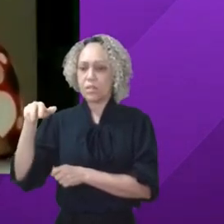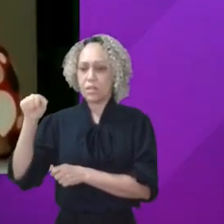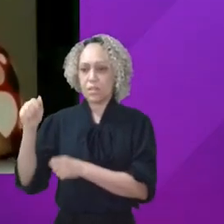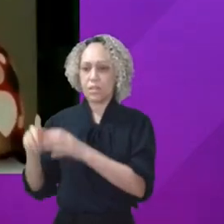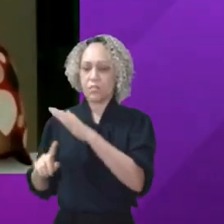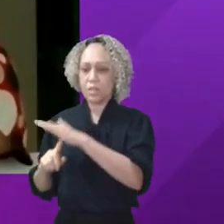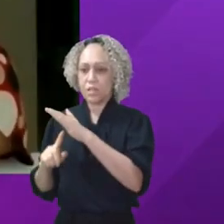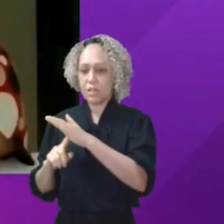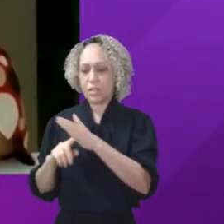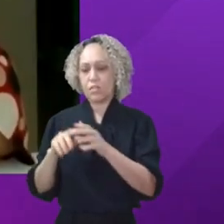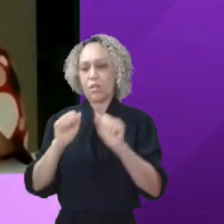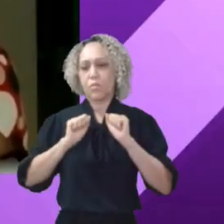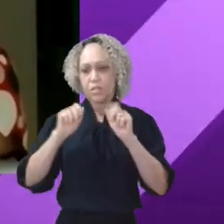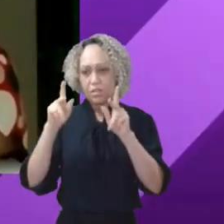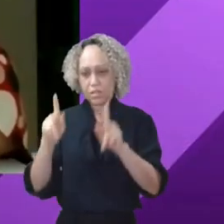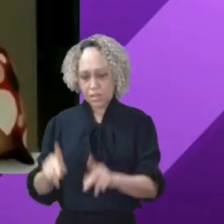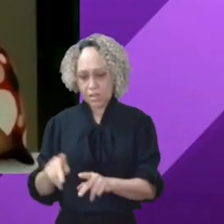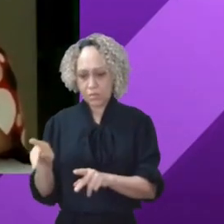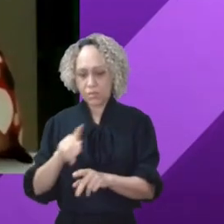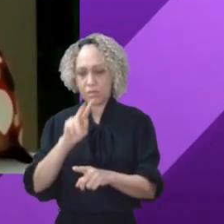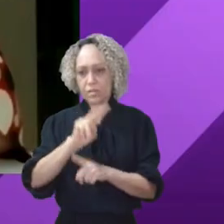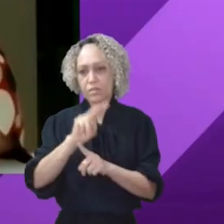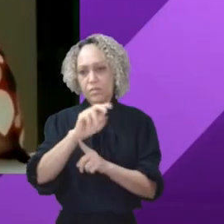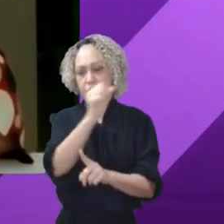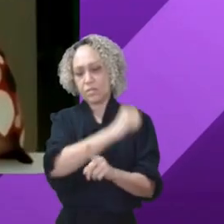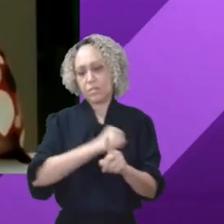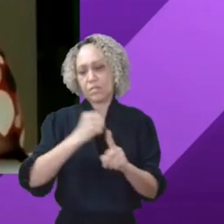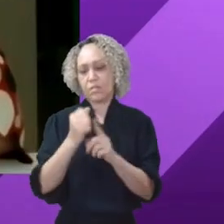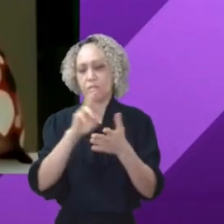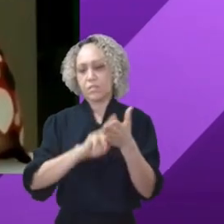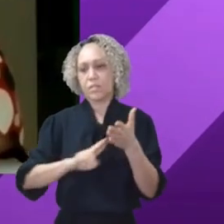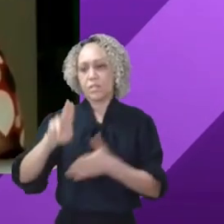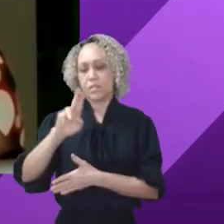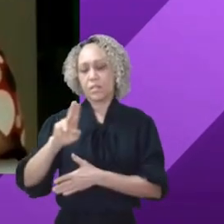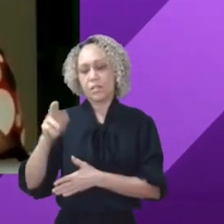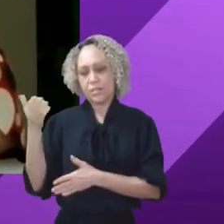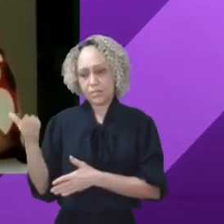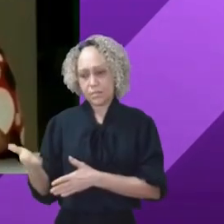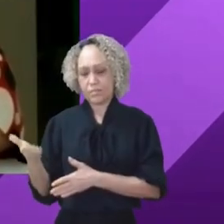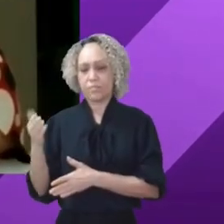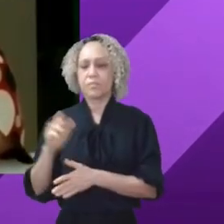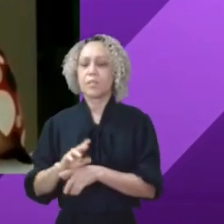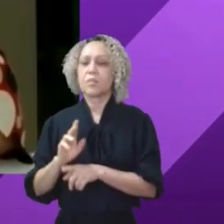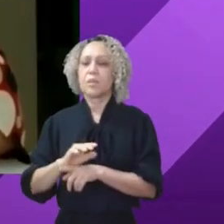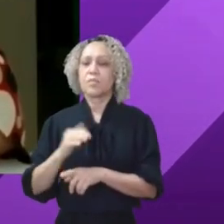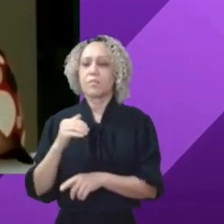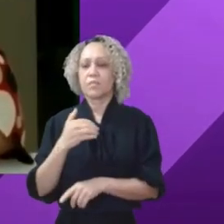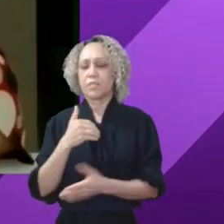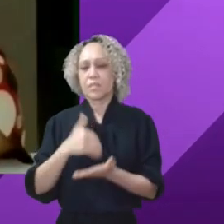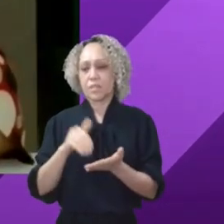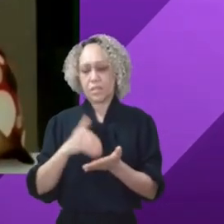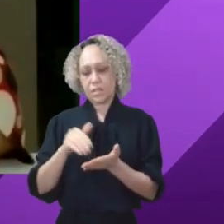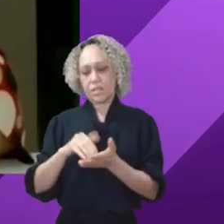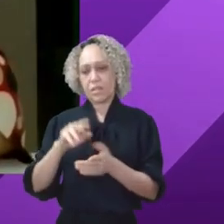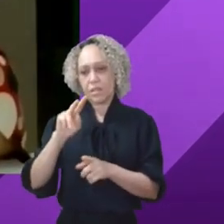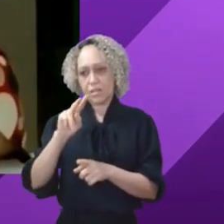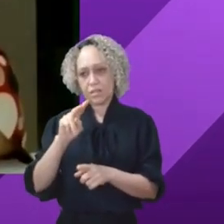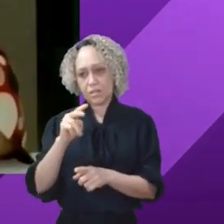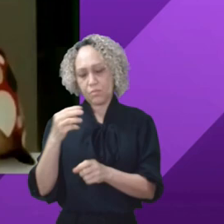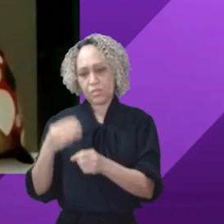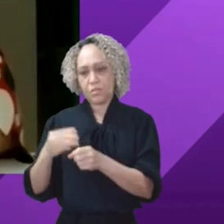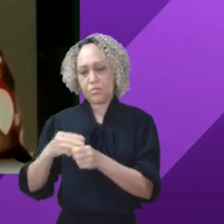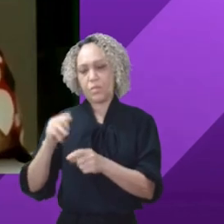Serviço Social aqui da Universidade Estadual de Londrina. Fui secretária municipal de assistência social em